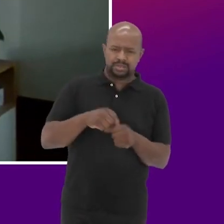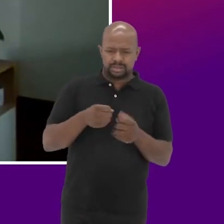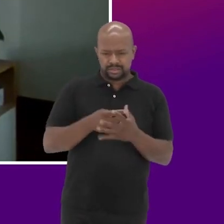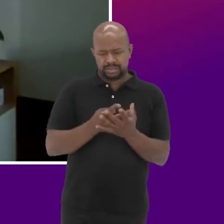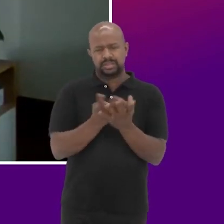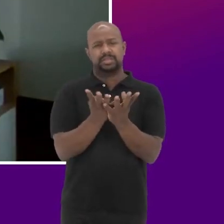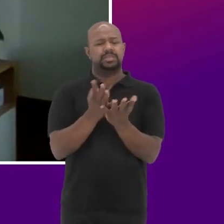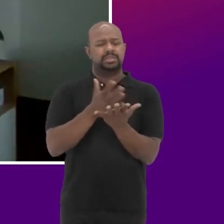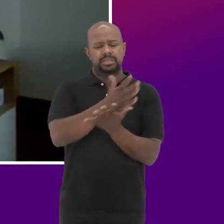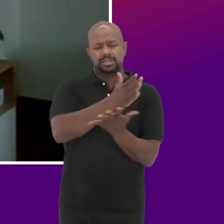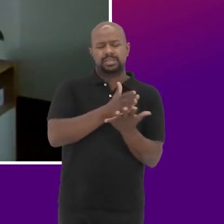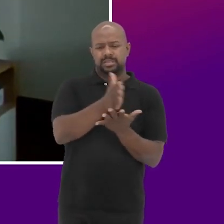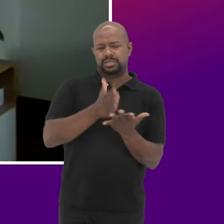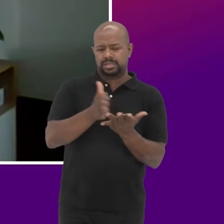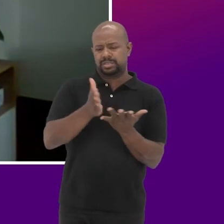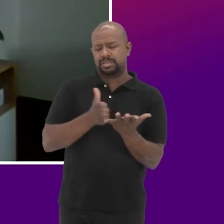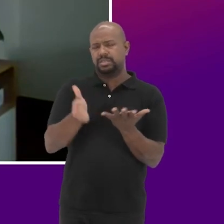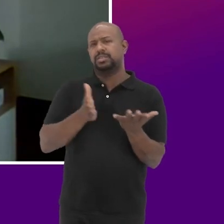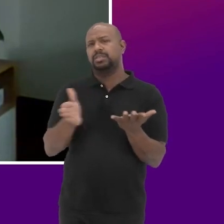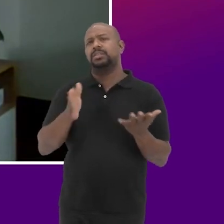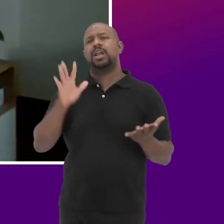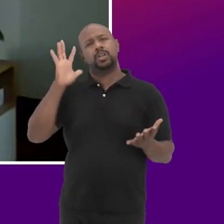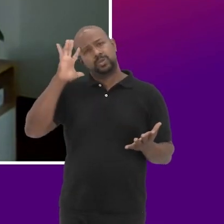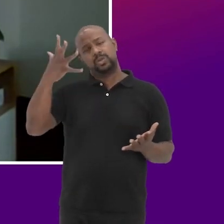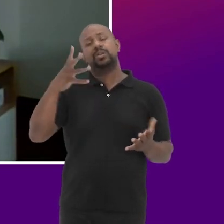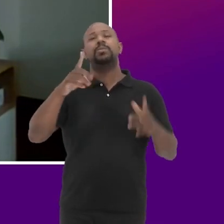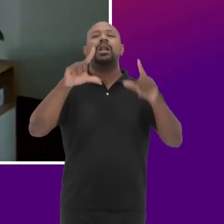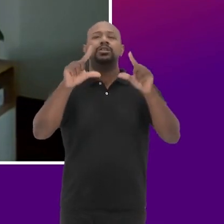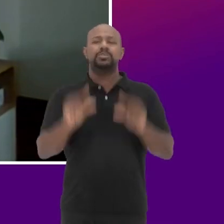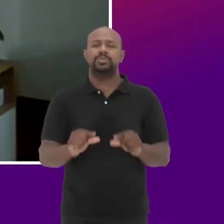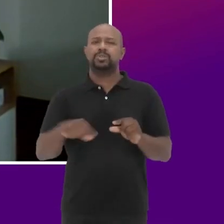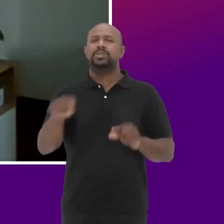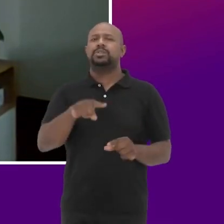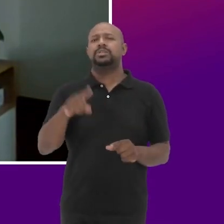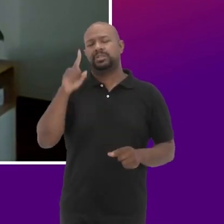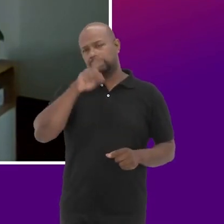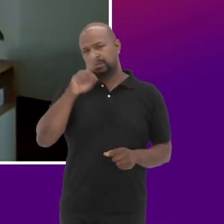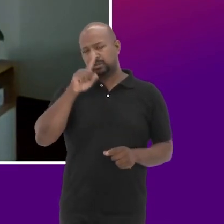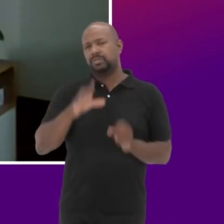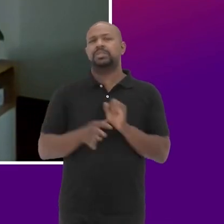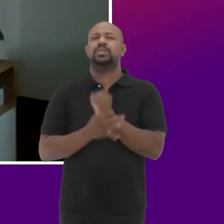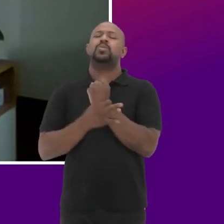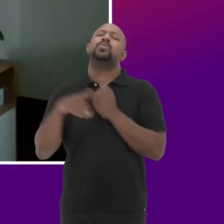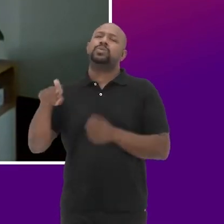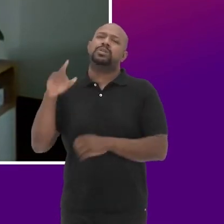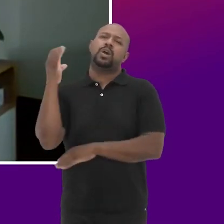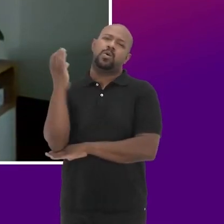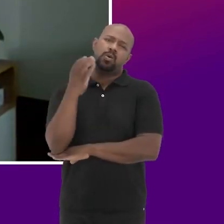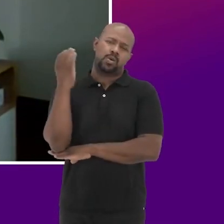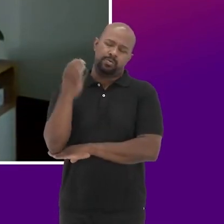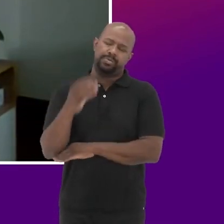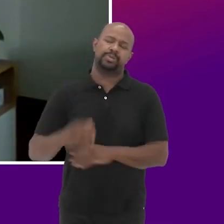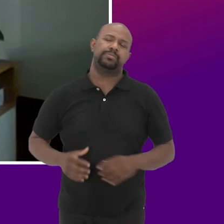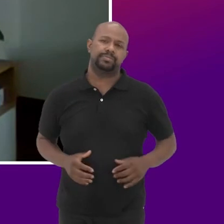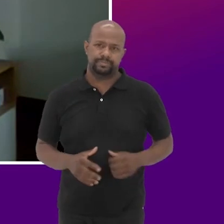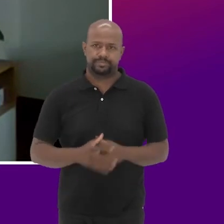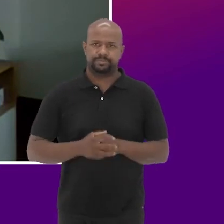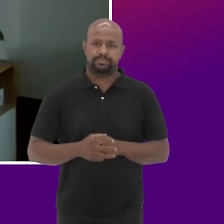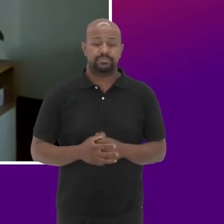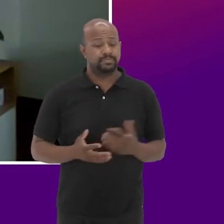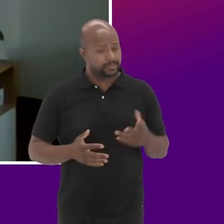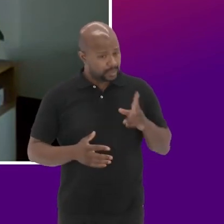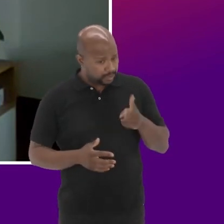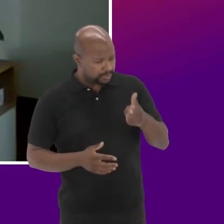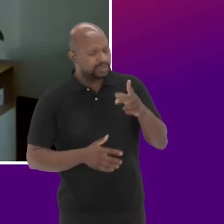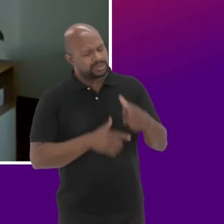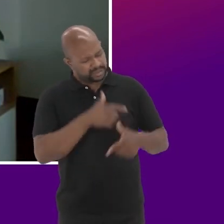desse leque de soluções para diminuir esse gap dos seguros na Colômbia.